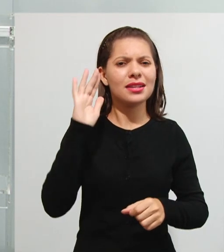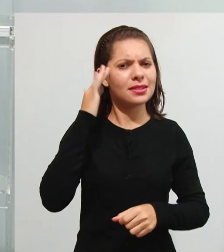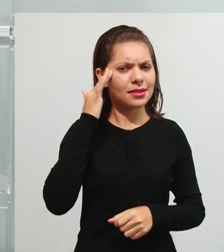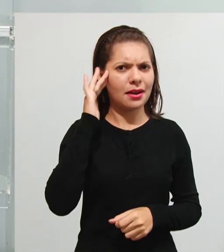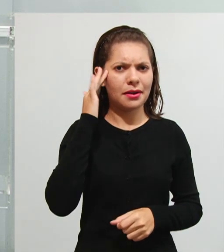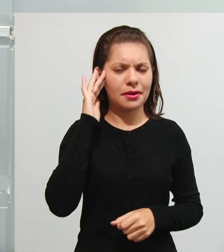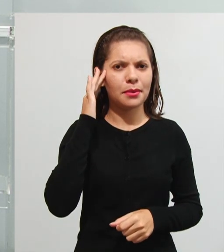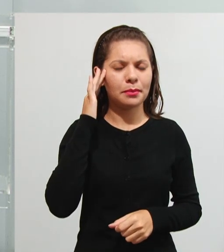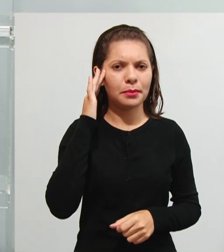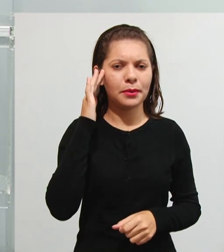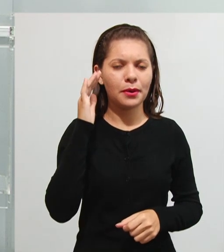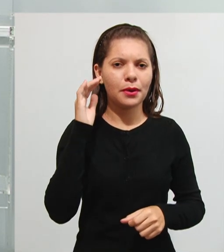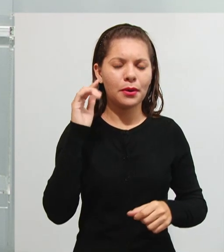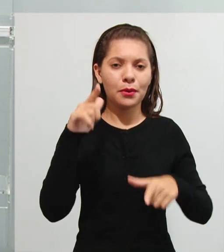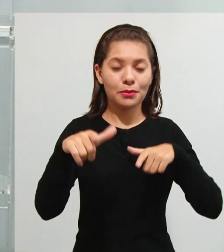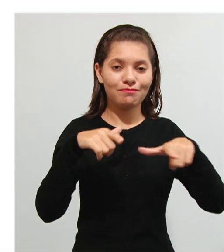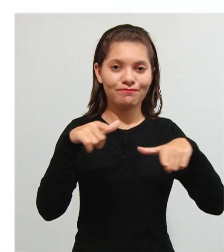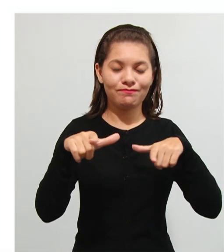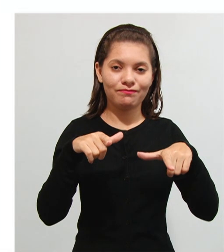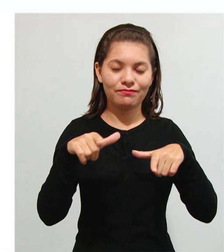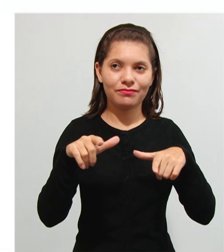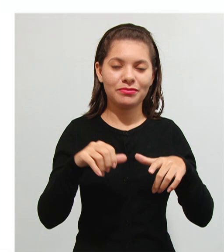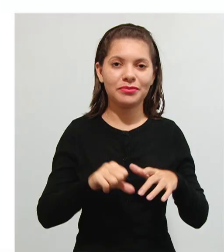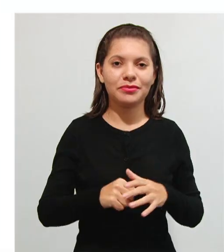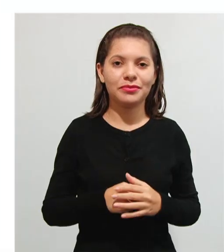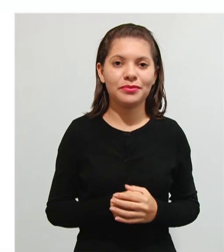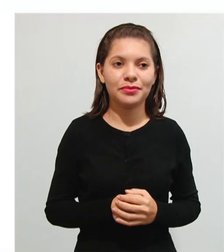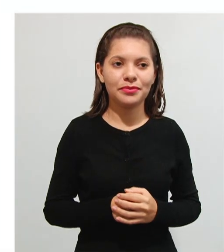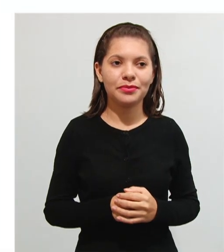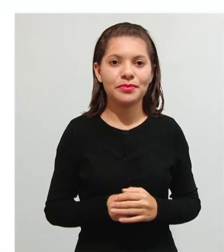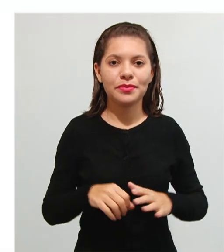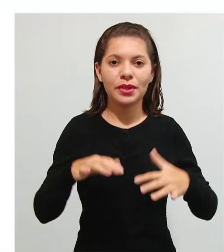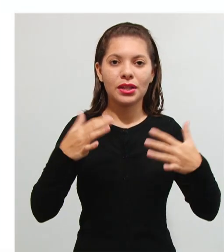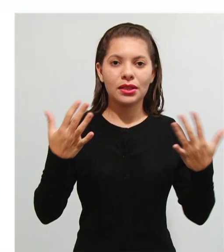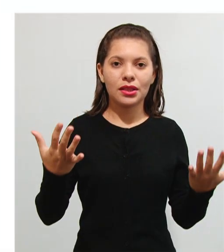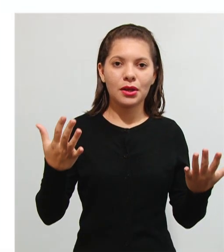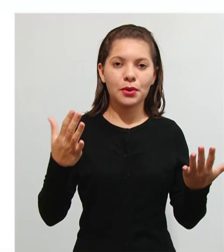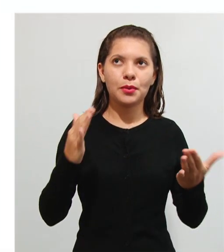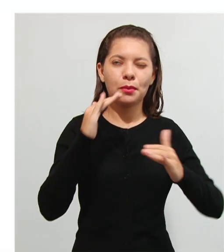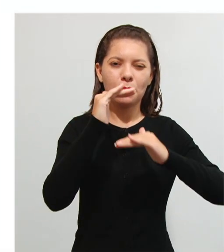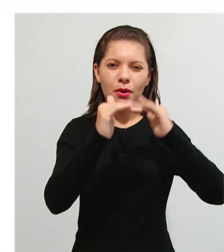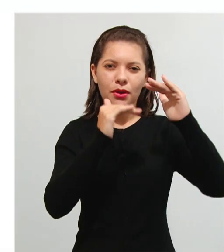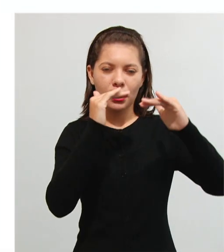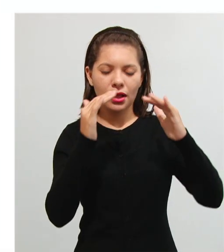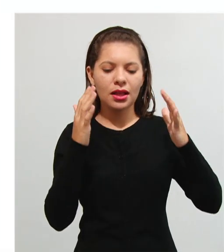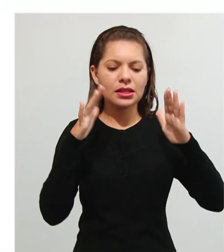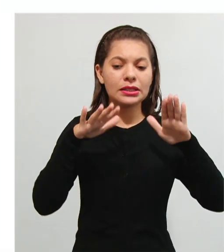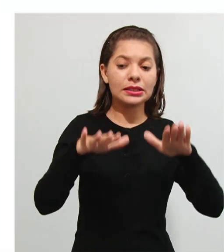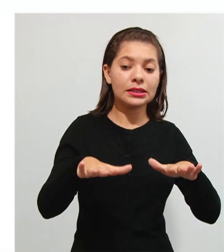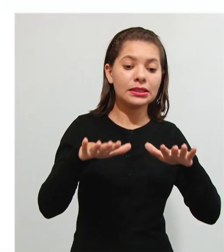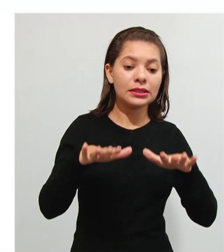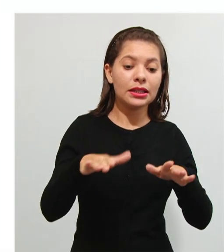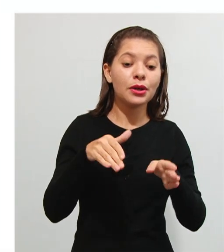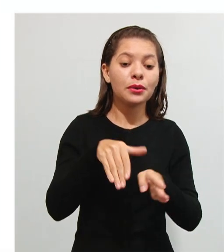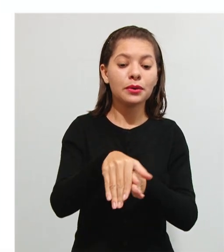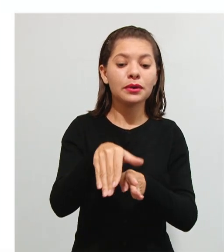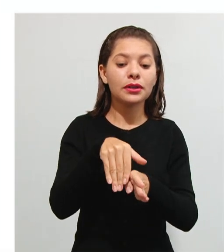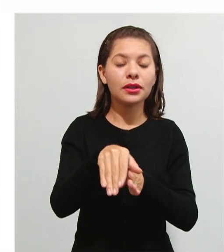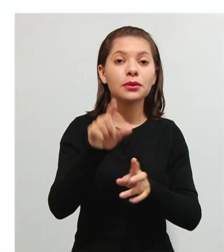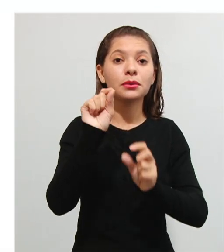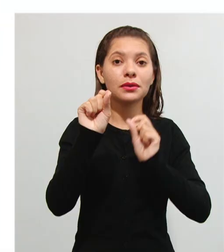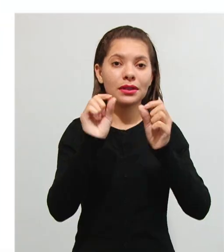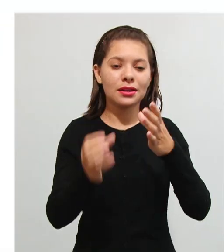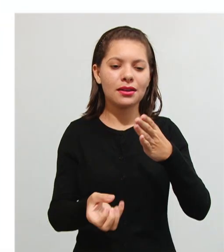com a atividade em si Então esse processo de manter pessoas ele orienta para criar